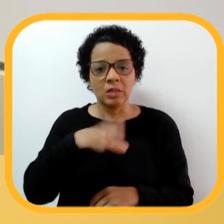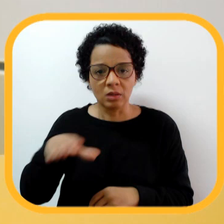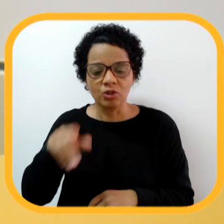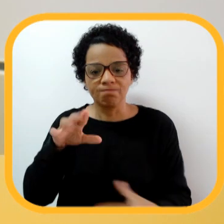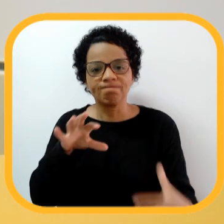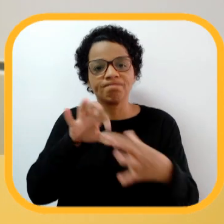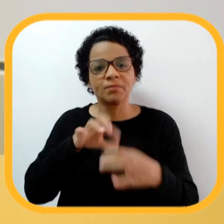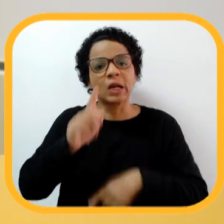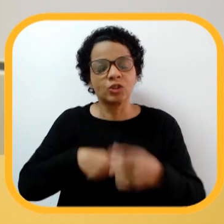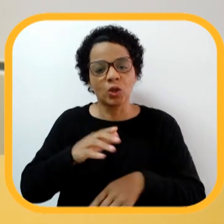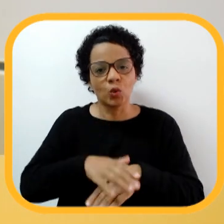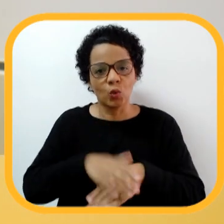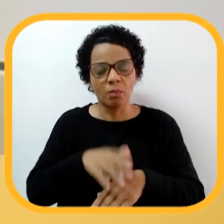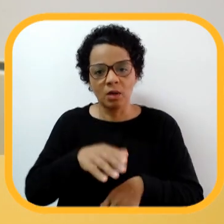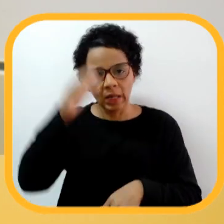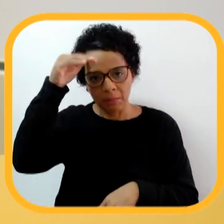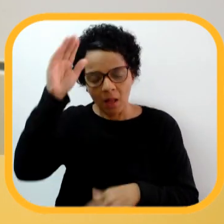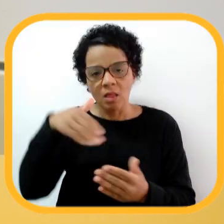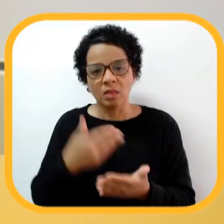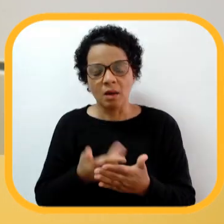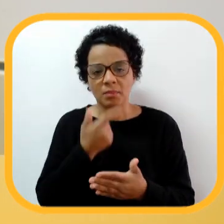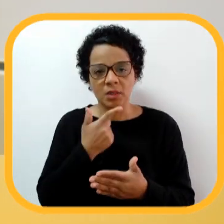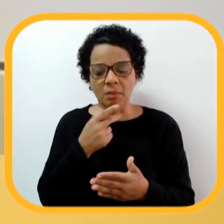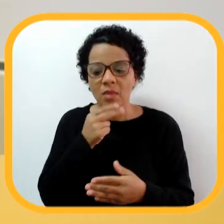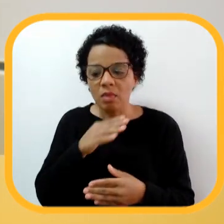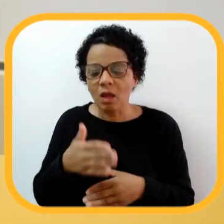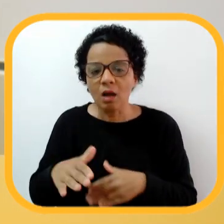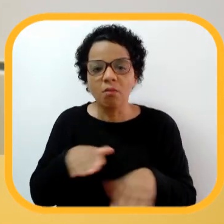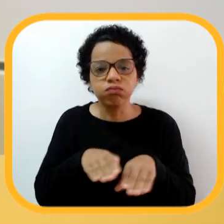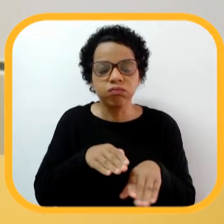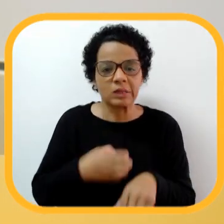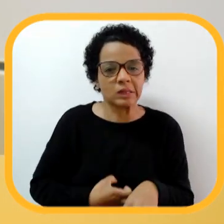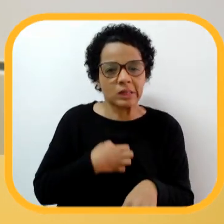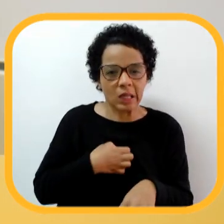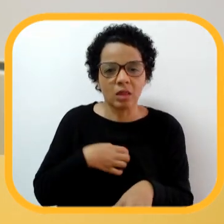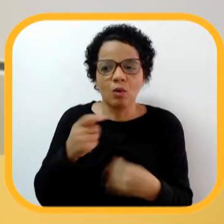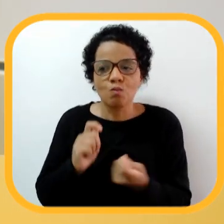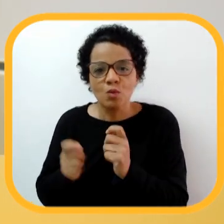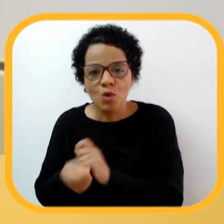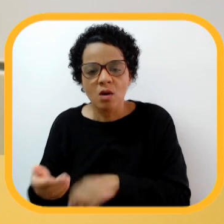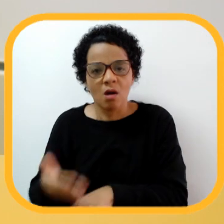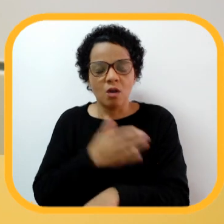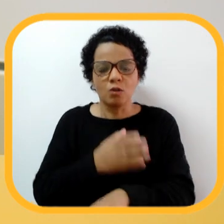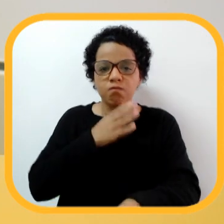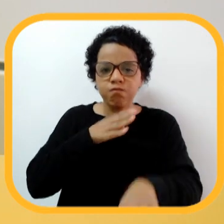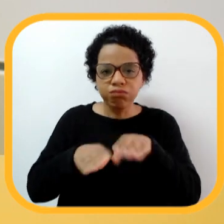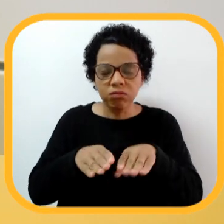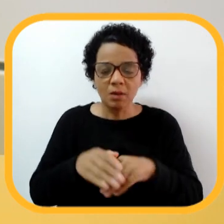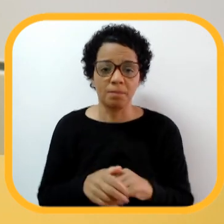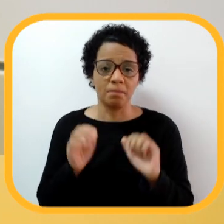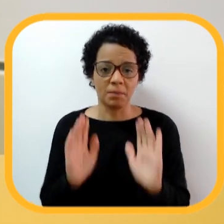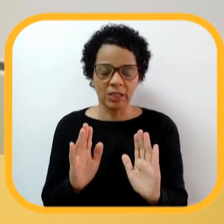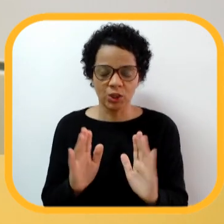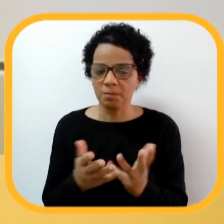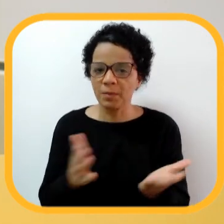Cientistas acreditam que isso pode estar relacionado com a capacidade de perceber vibrações no solo ou alterações eletromagnéticas antes do